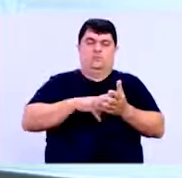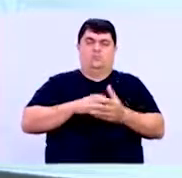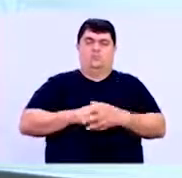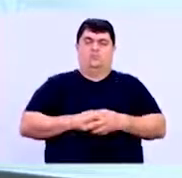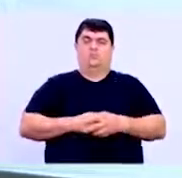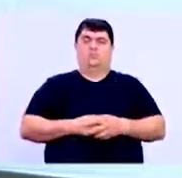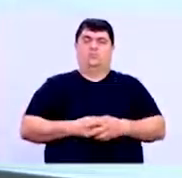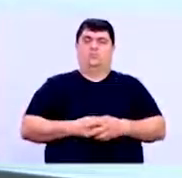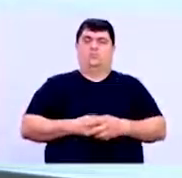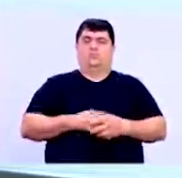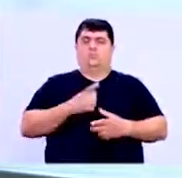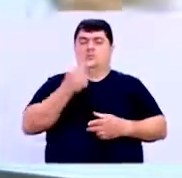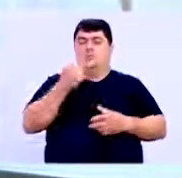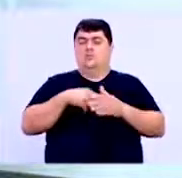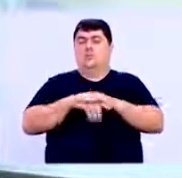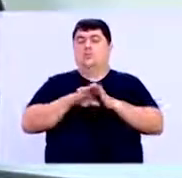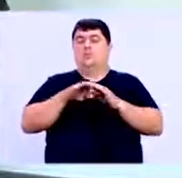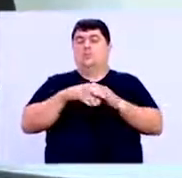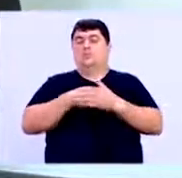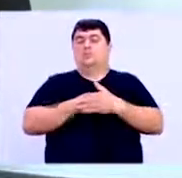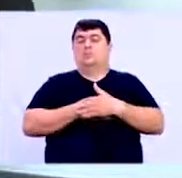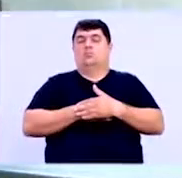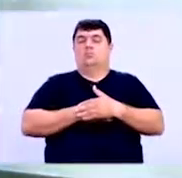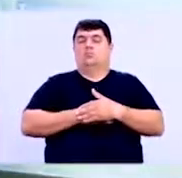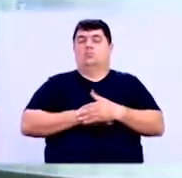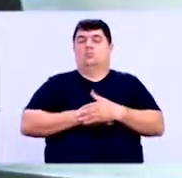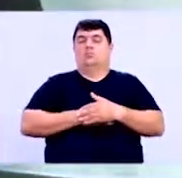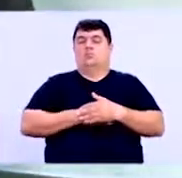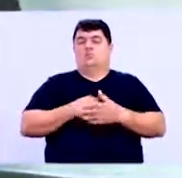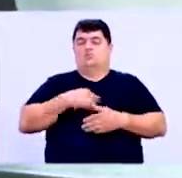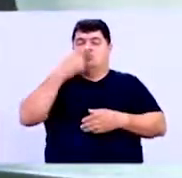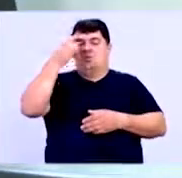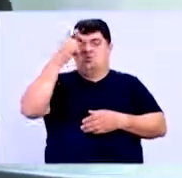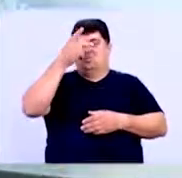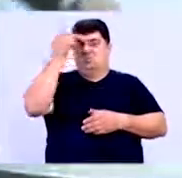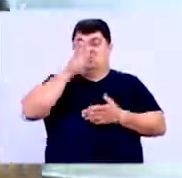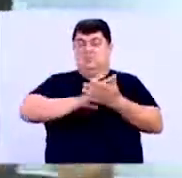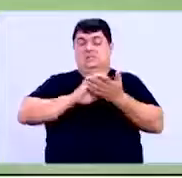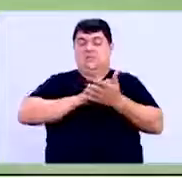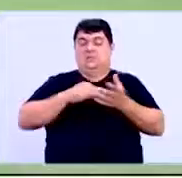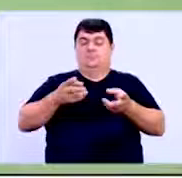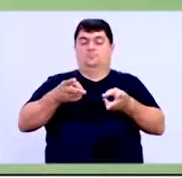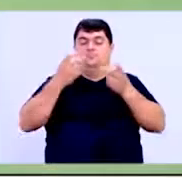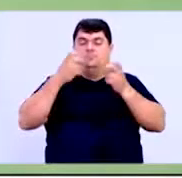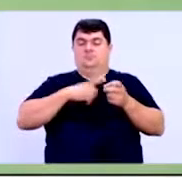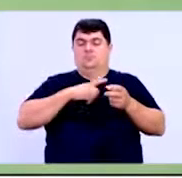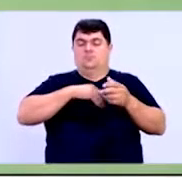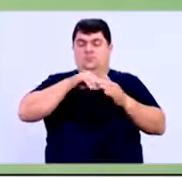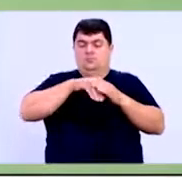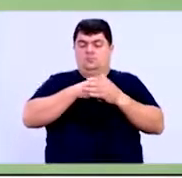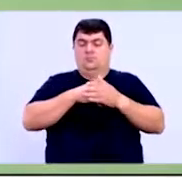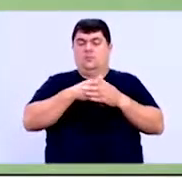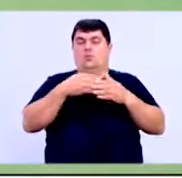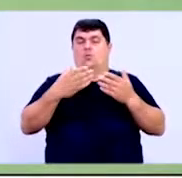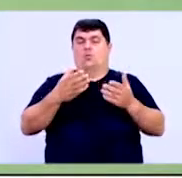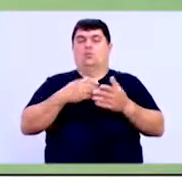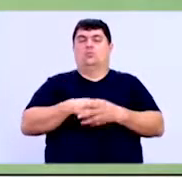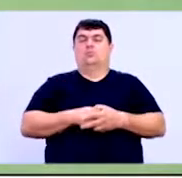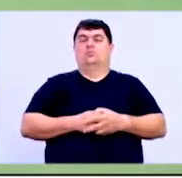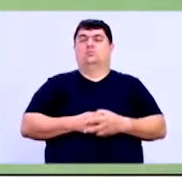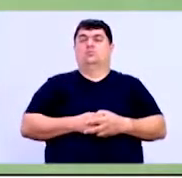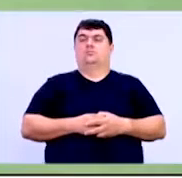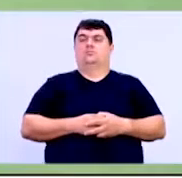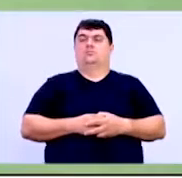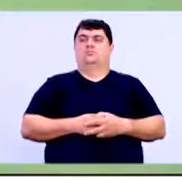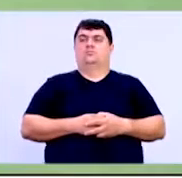tem uma pergunta oculta aqui. Talvez ninguém tenha percebido, mas existe algo oculto aqui, professor. Tem algo oculto